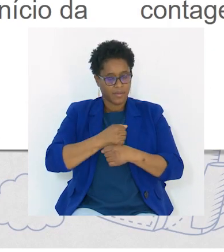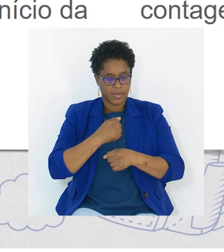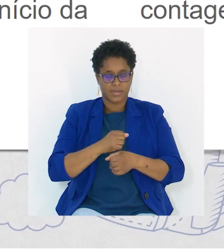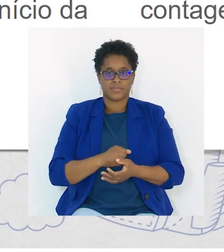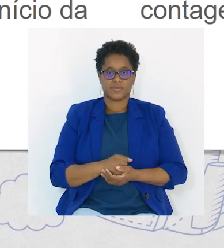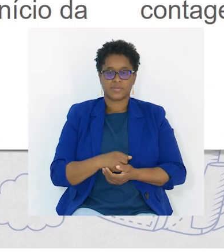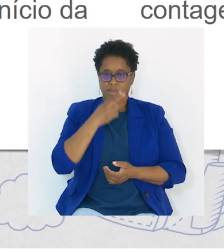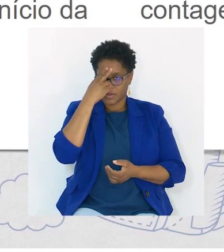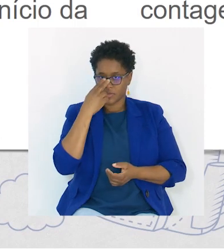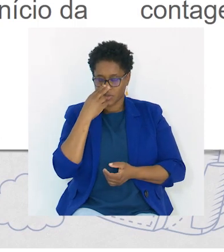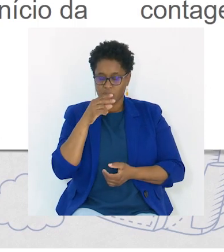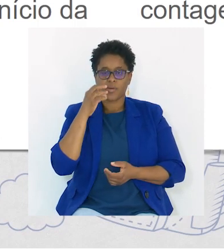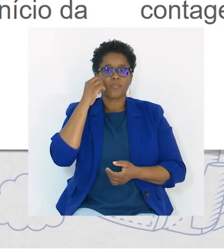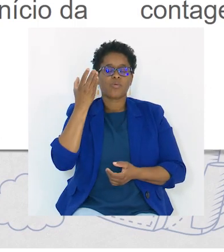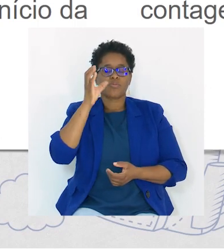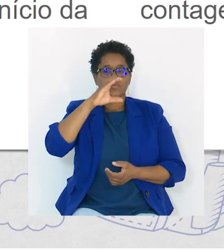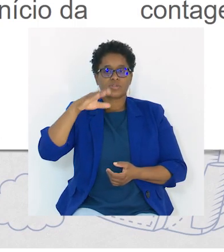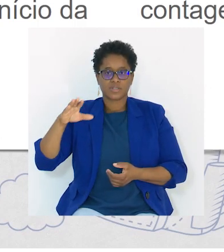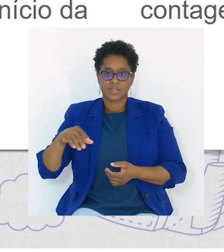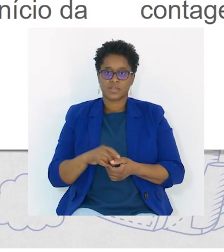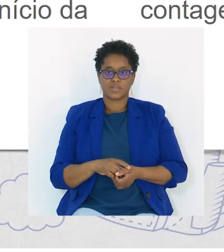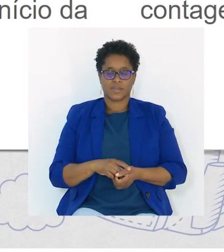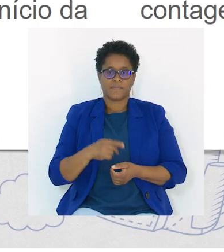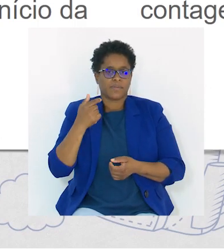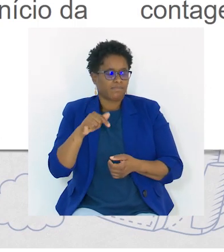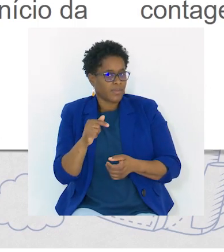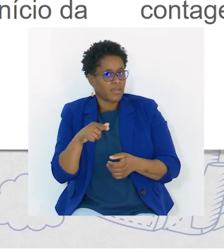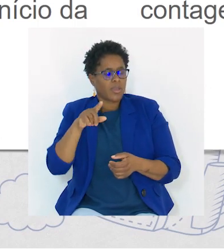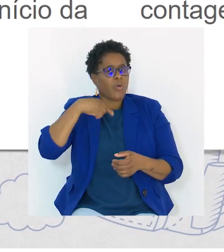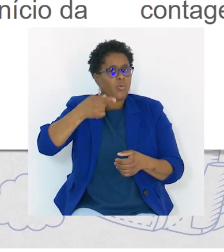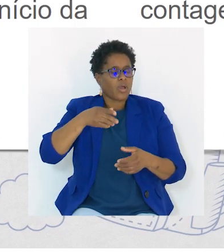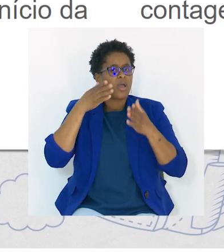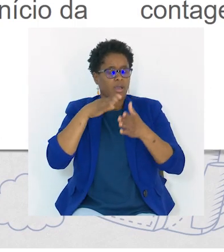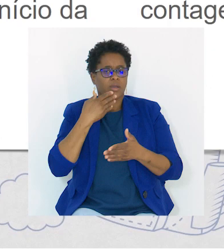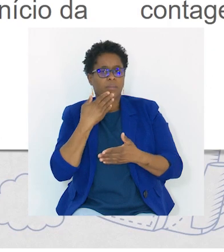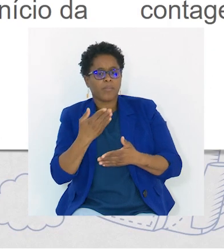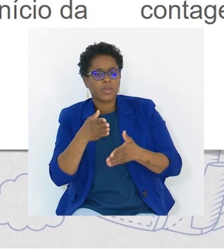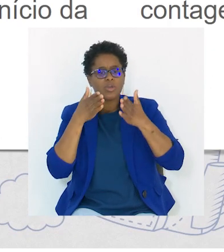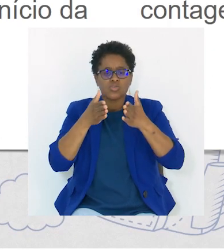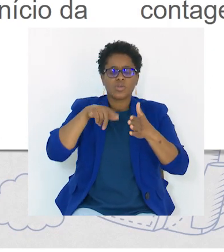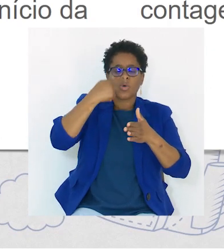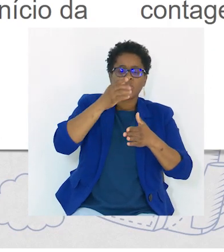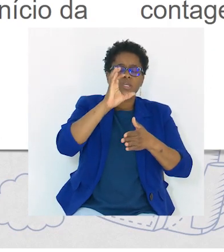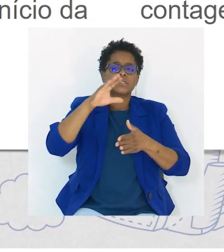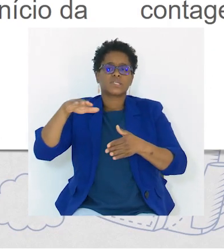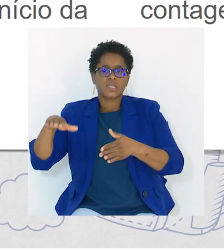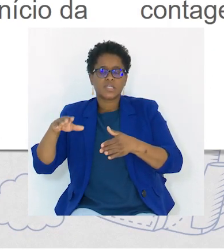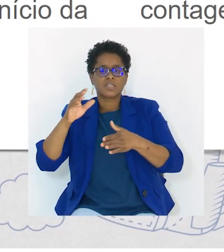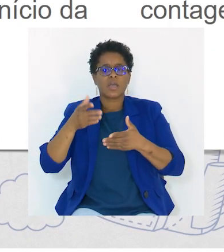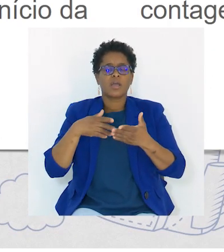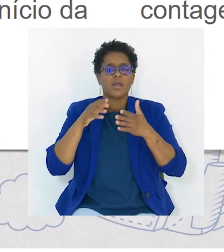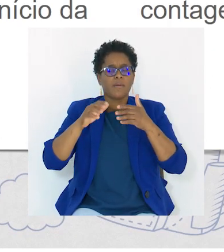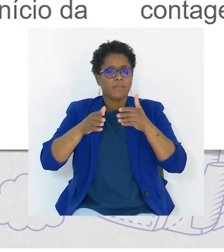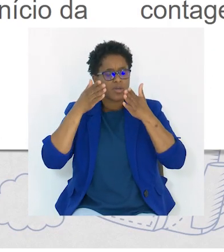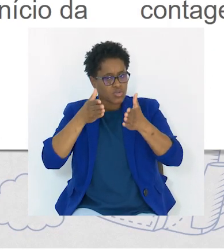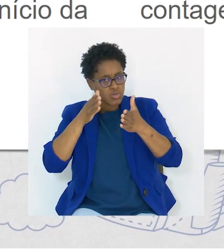Vimos que a história como ciência recorre às outras ciências auxiliares para melhor